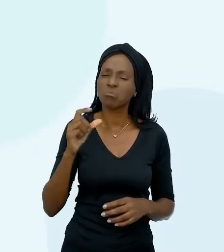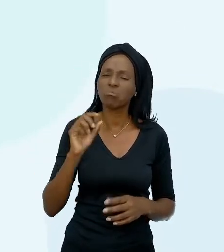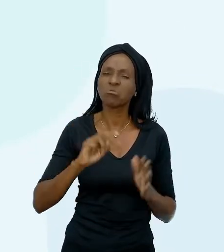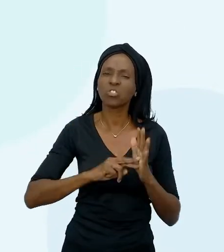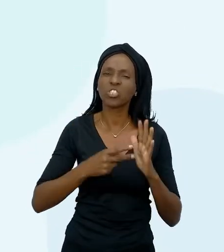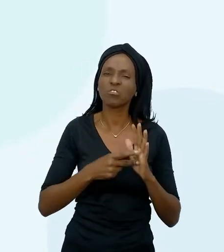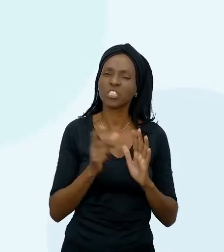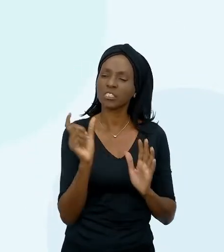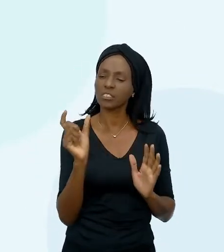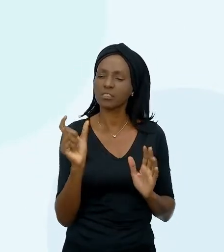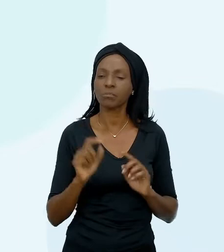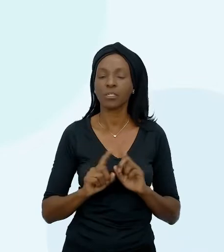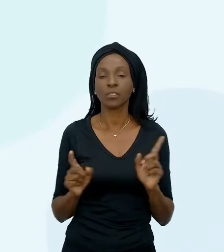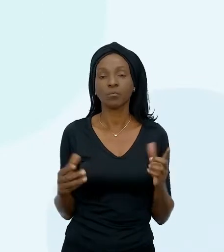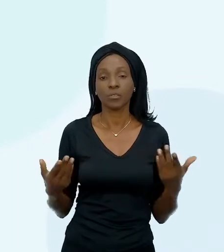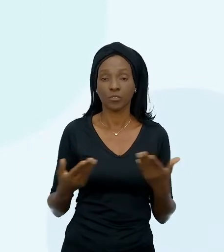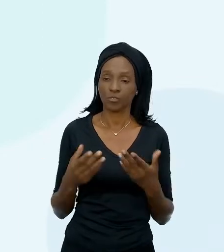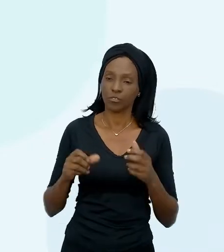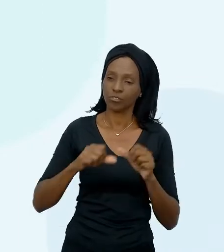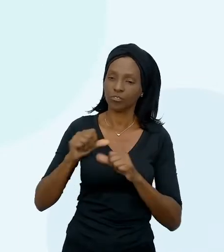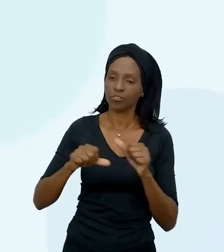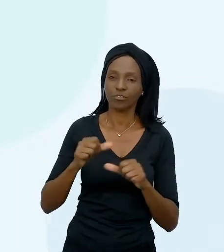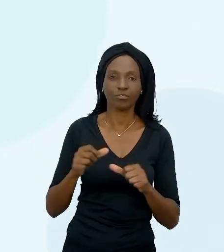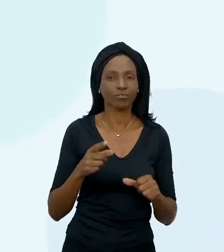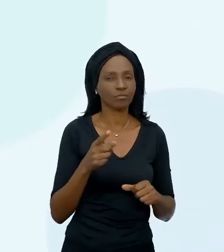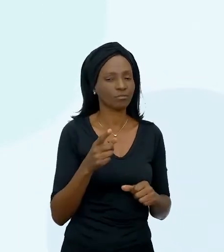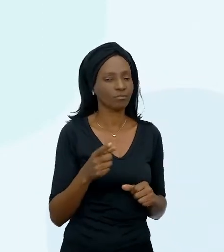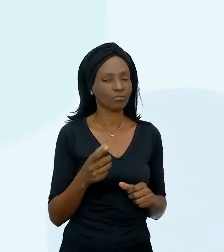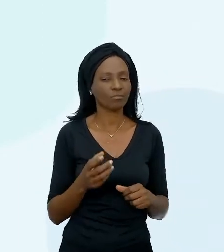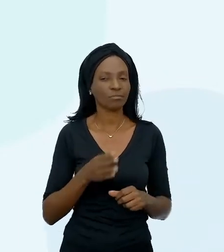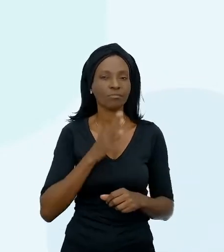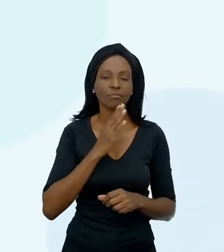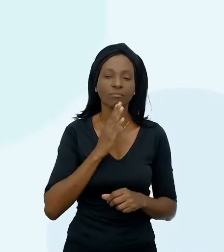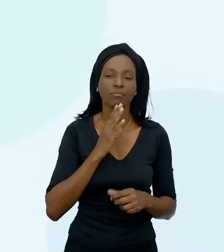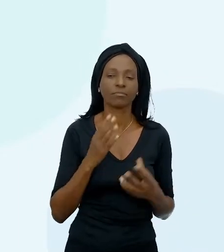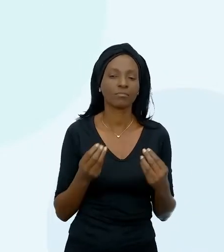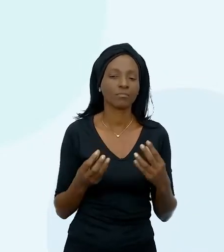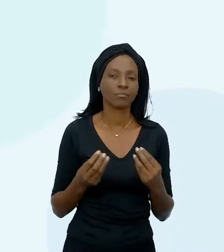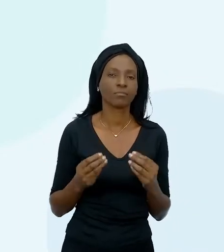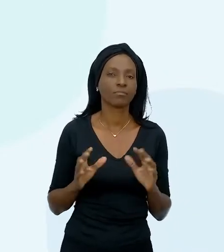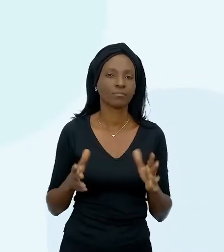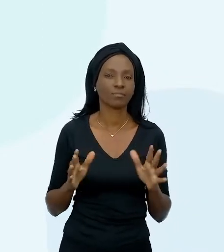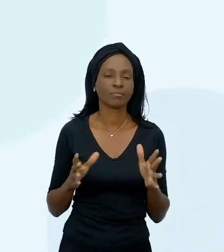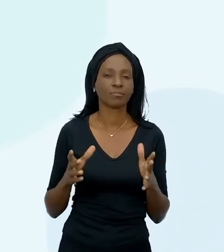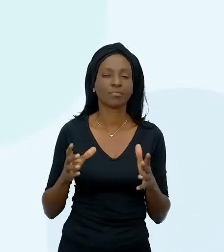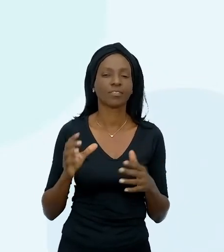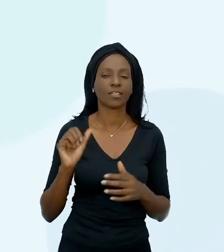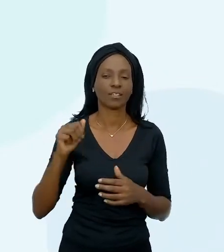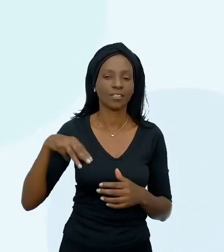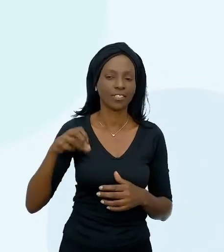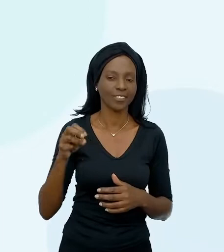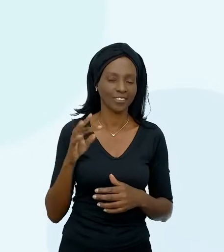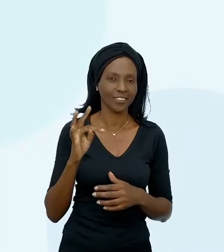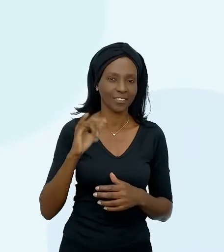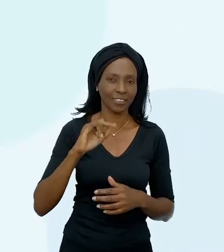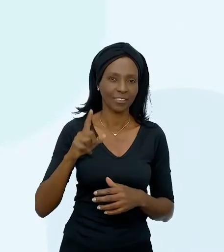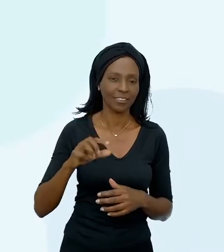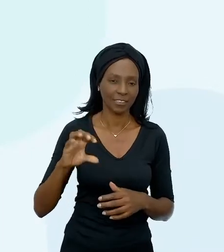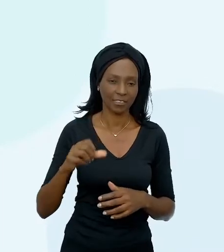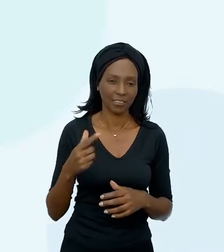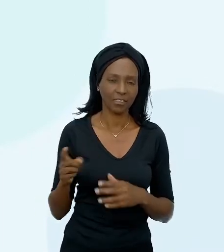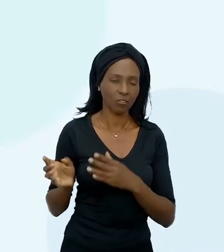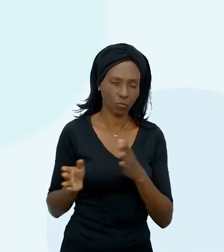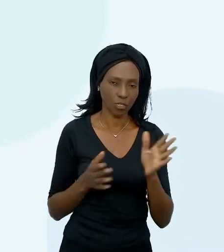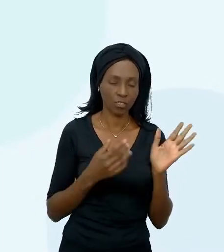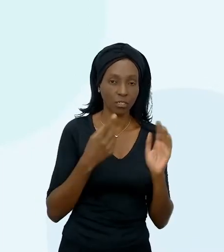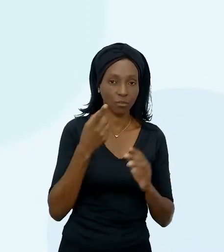os tempos mudaram e vocês já são super antenados, vocês sabem o que é amortização. Eu vou passar para vocês,